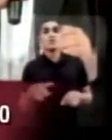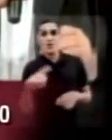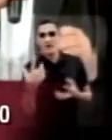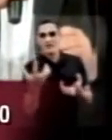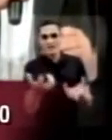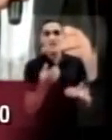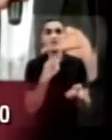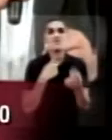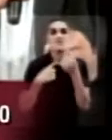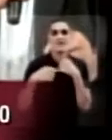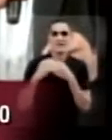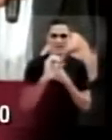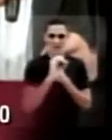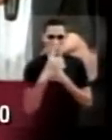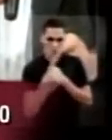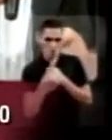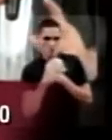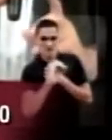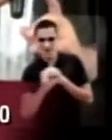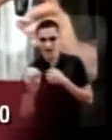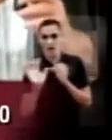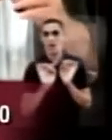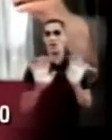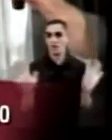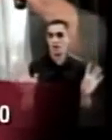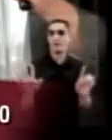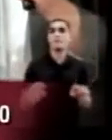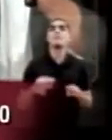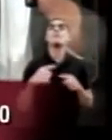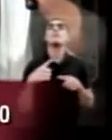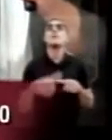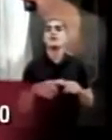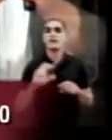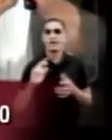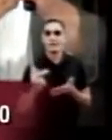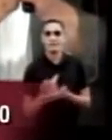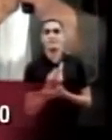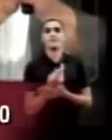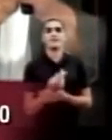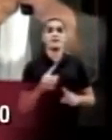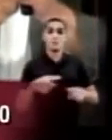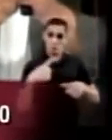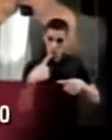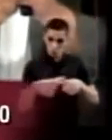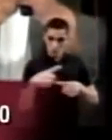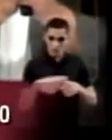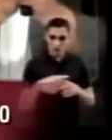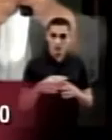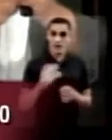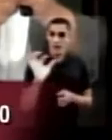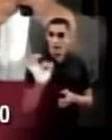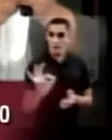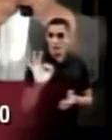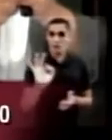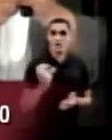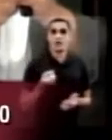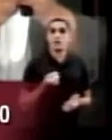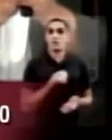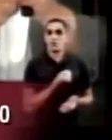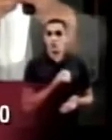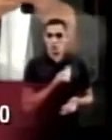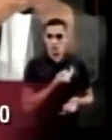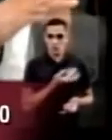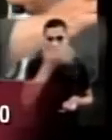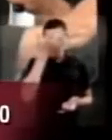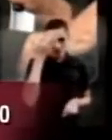O que acontece? A média de internação dos últimos 16